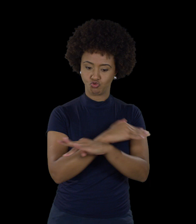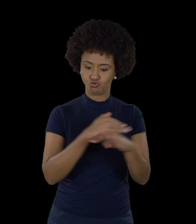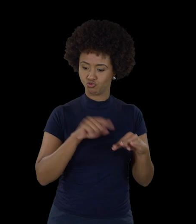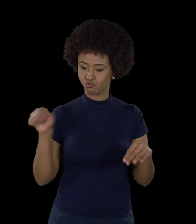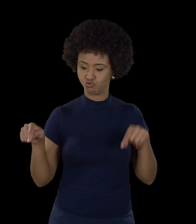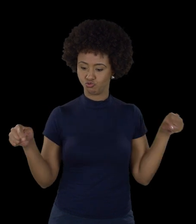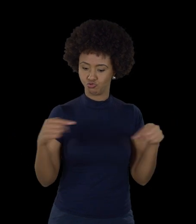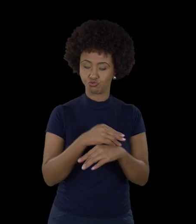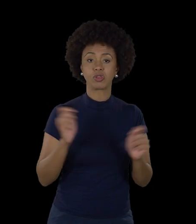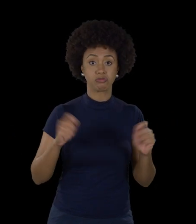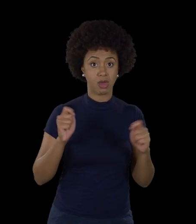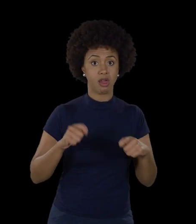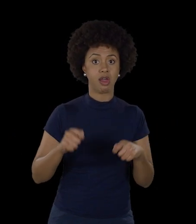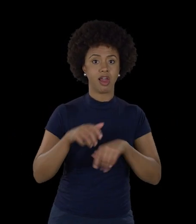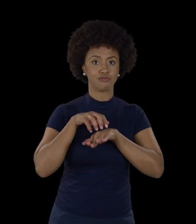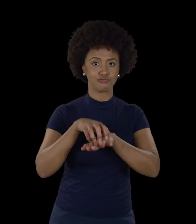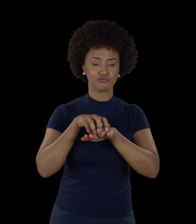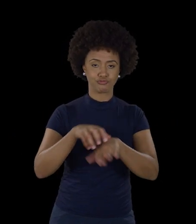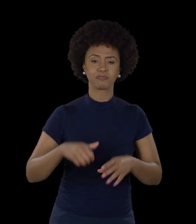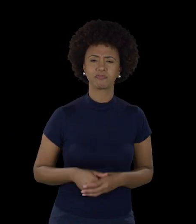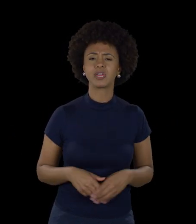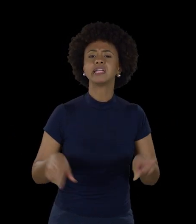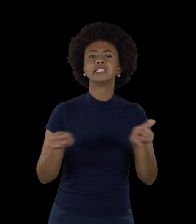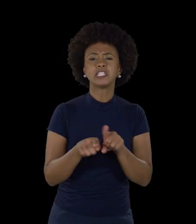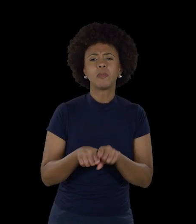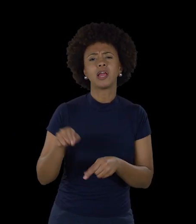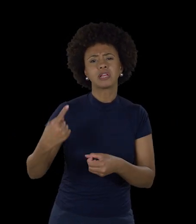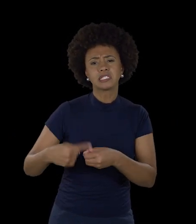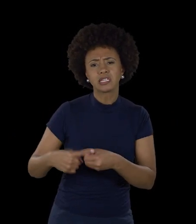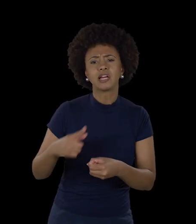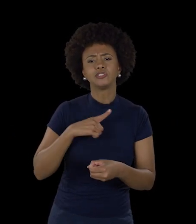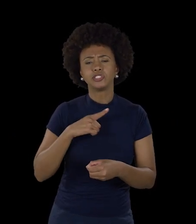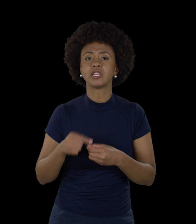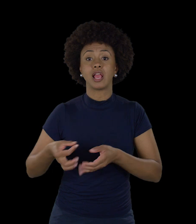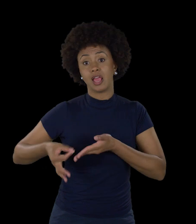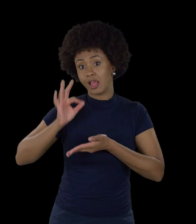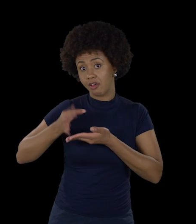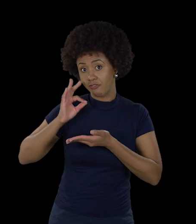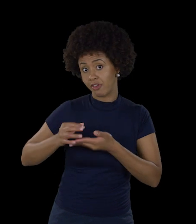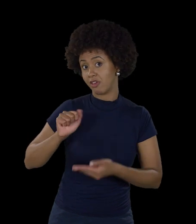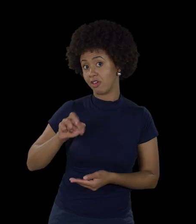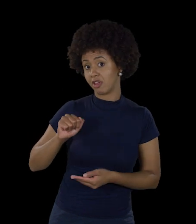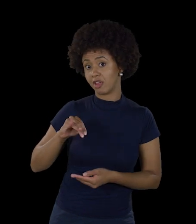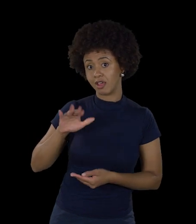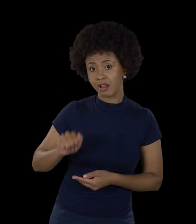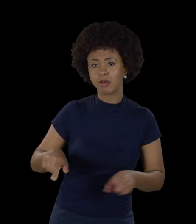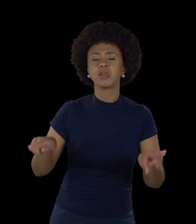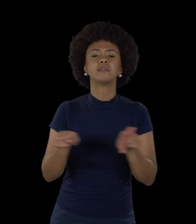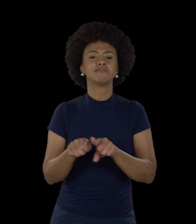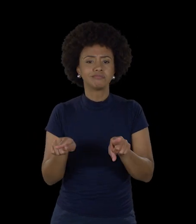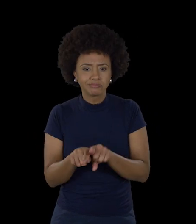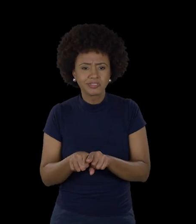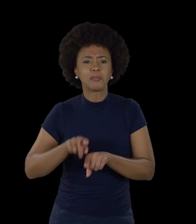Martins. Além do agroturismo e do turismo convencional, Afonso Cláudio tem ainda plantações de café, arábica